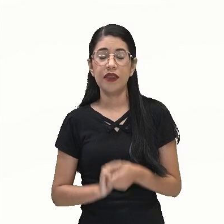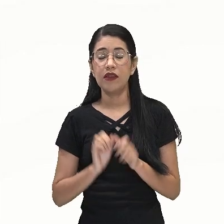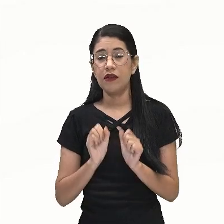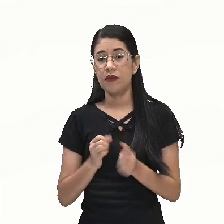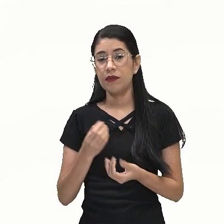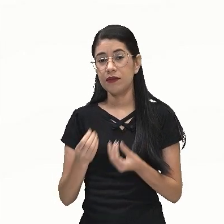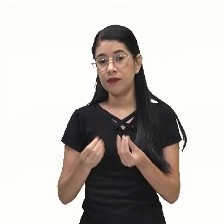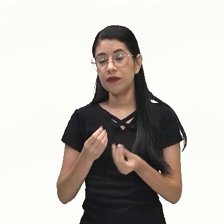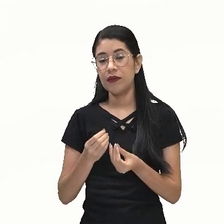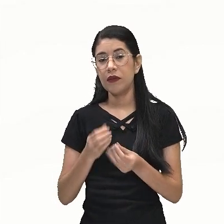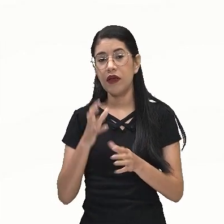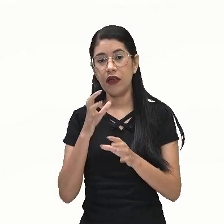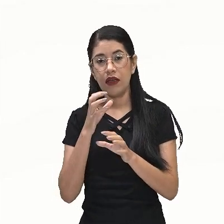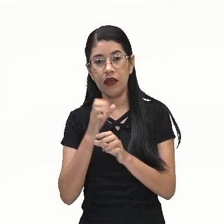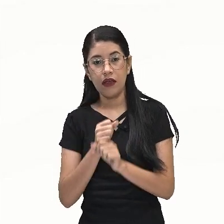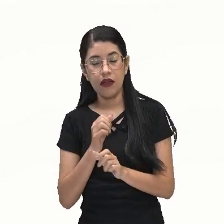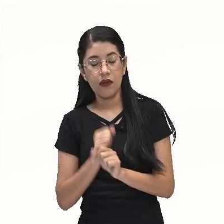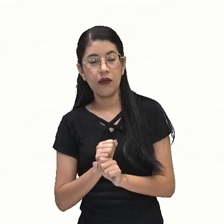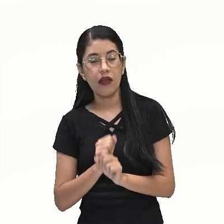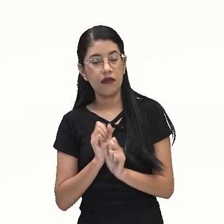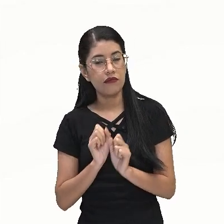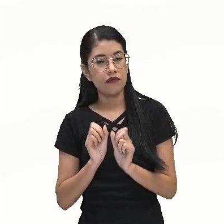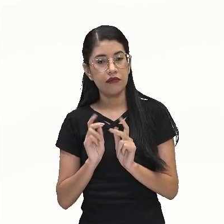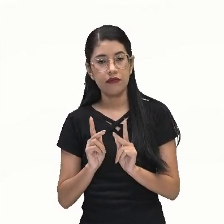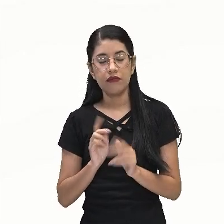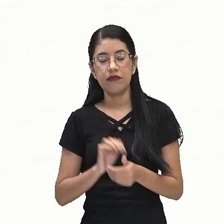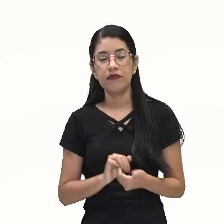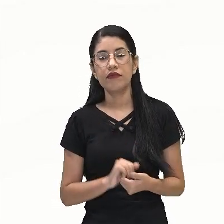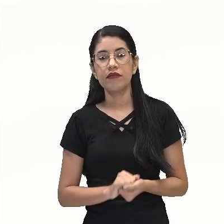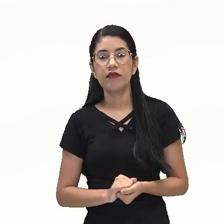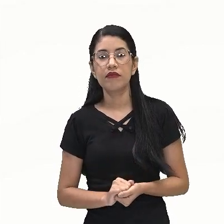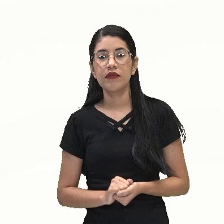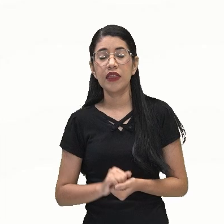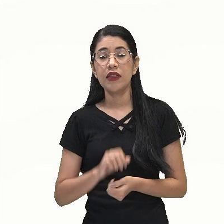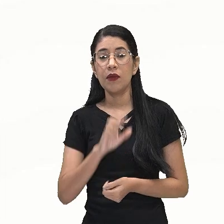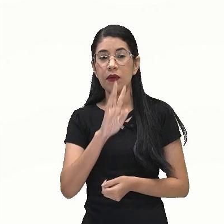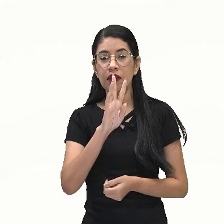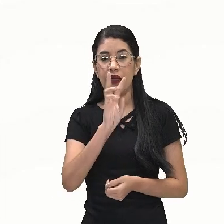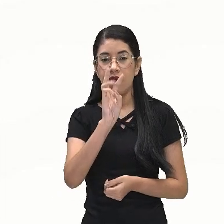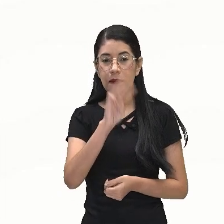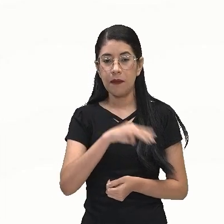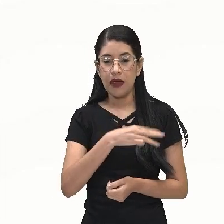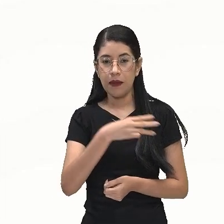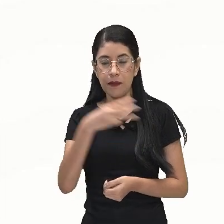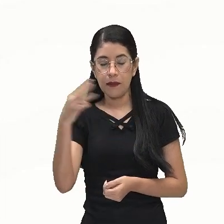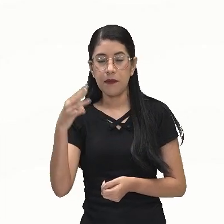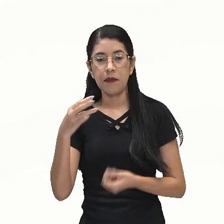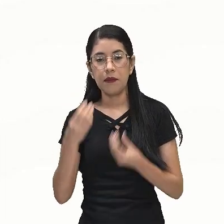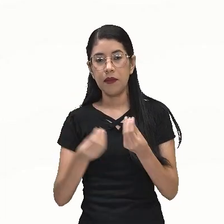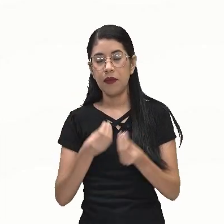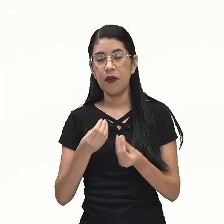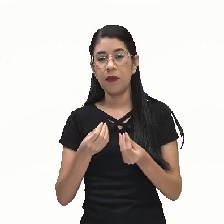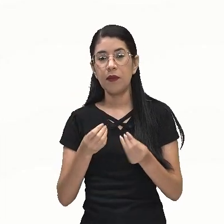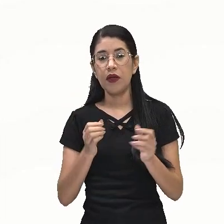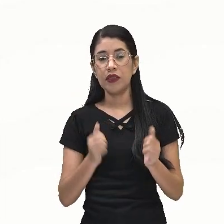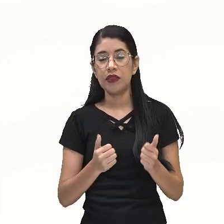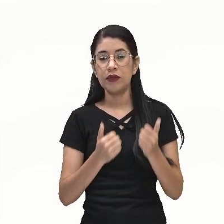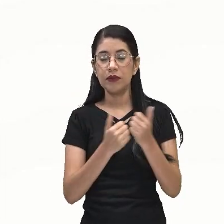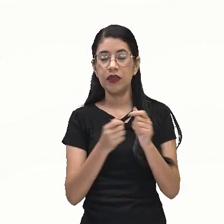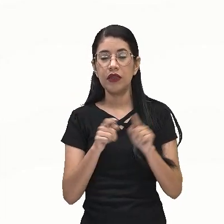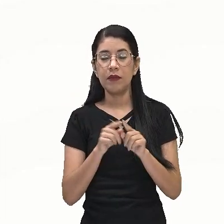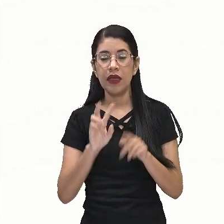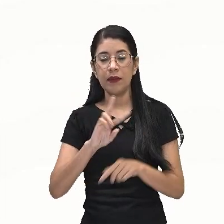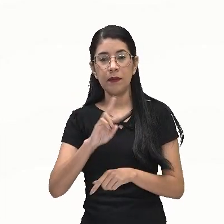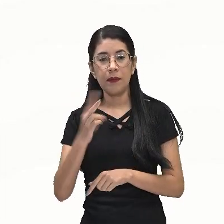posso efetuar exatamente essa troca. Na matriz completa do sistema, podemos trocar de lugar a primeira